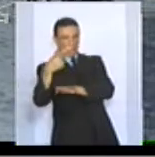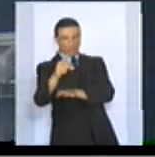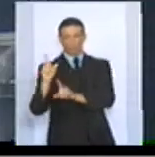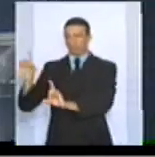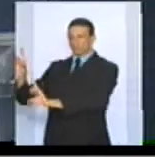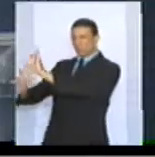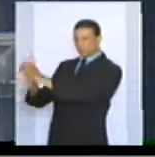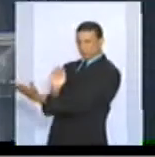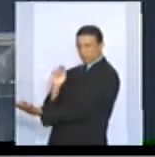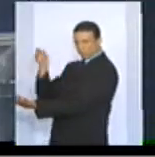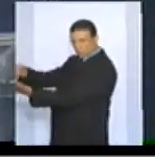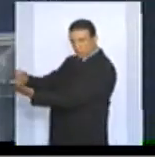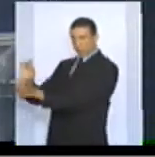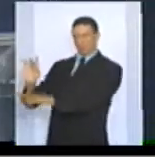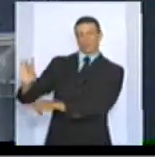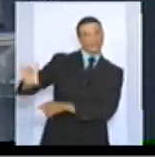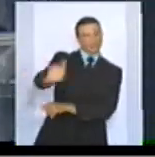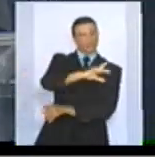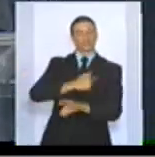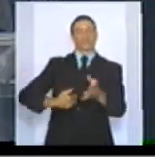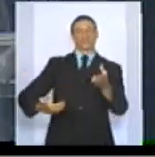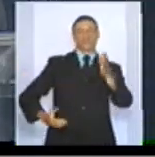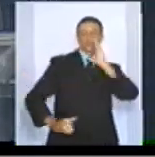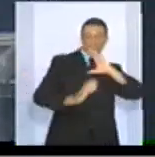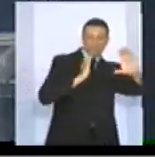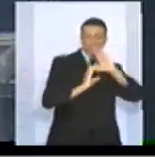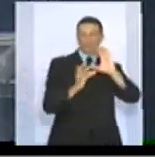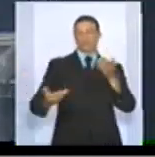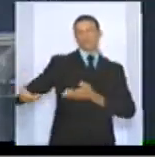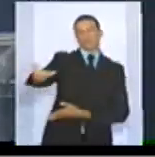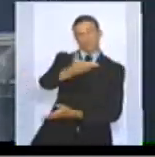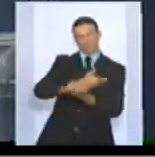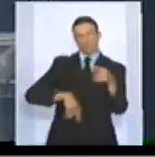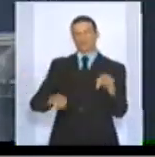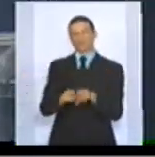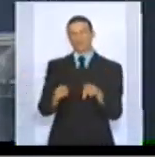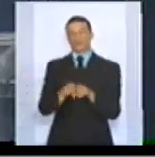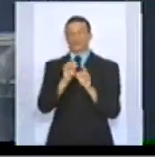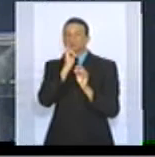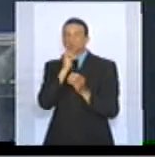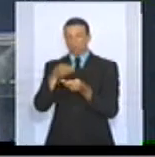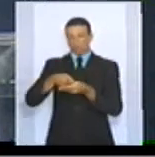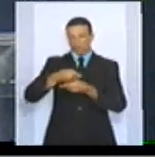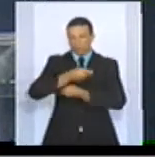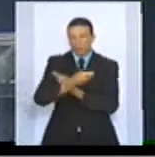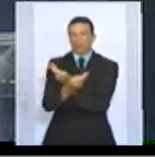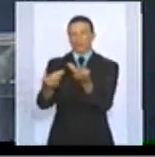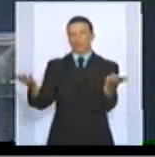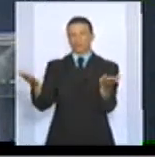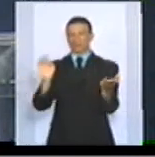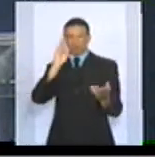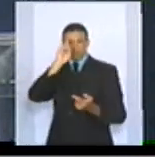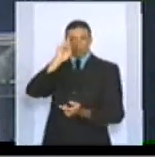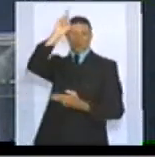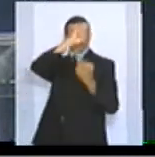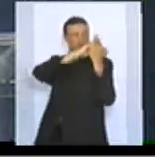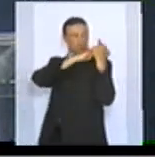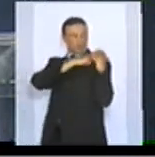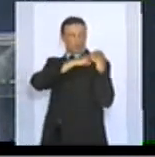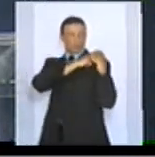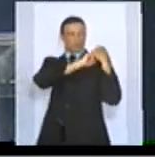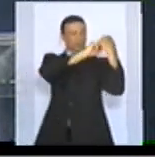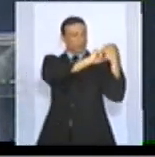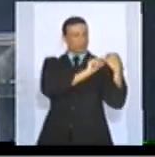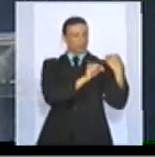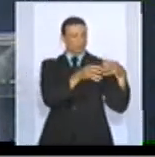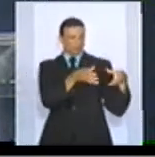paga. Na camada de telecomunicações, a atividade de distribuição. e a incumbência regulatória da Agência Nacional